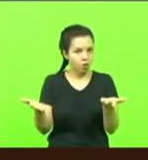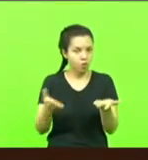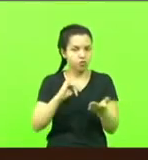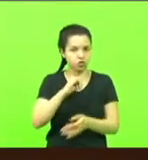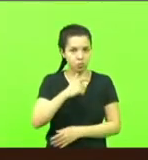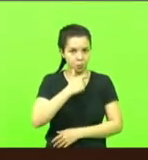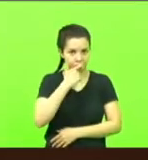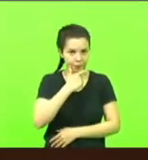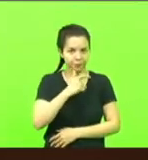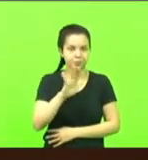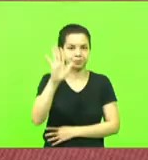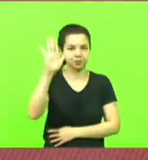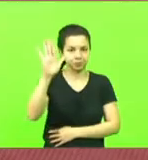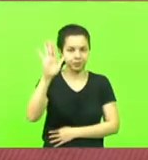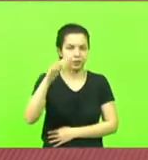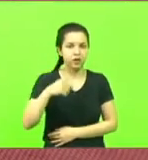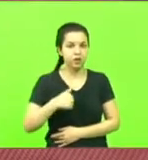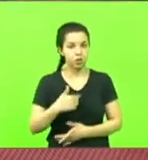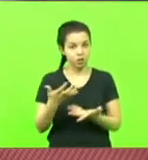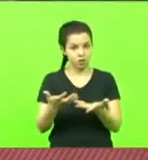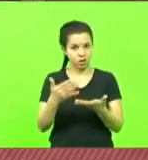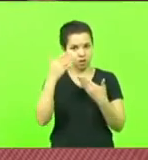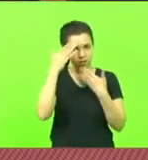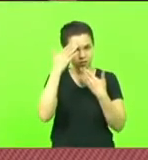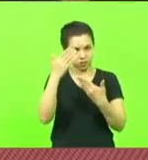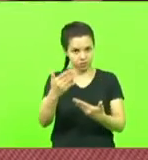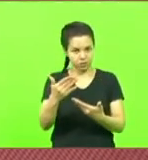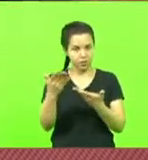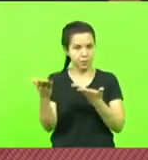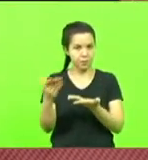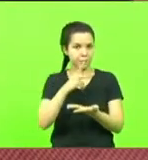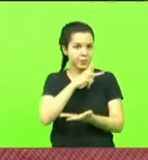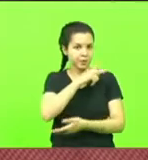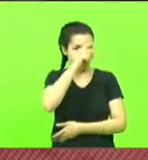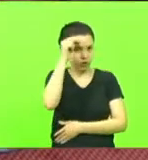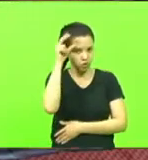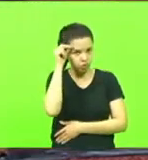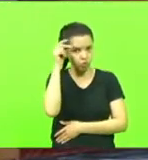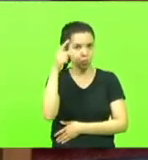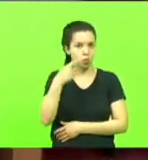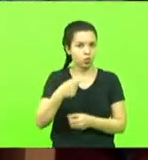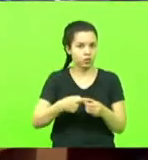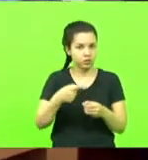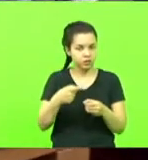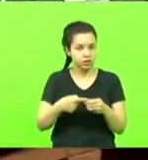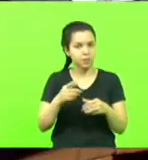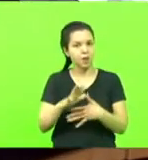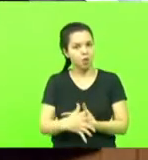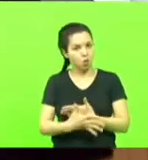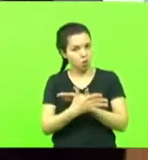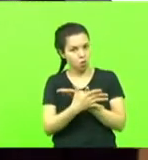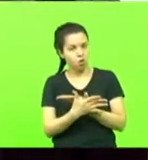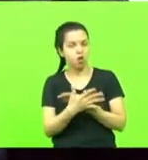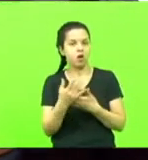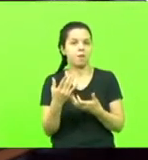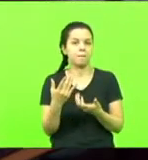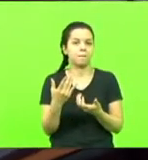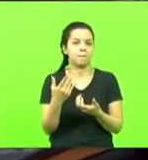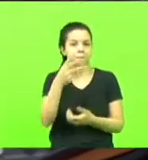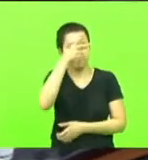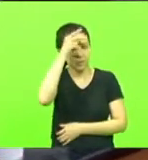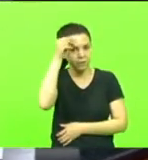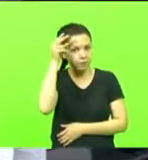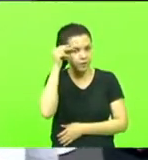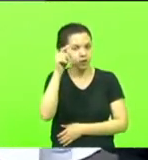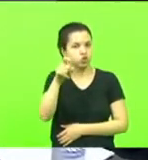presidente. Eu queria fazer um agradecimento ao nosso prefeito do município de Aurora, prefeito Xandão, e hoje está